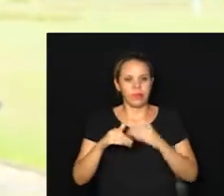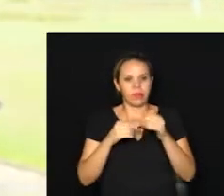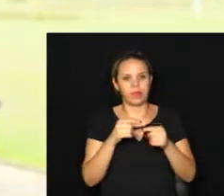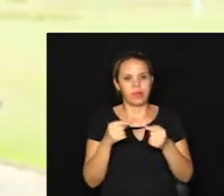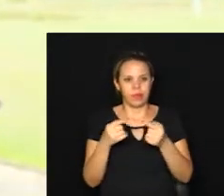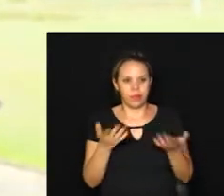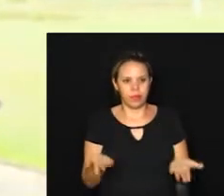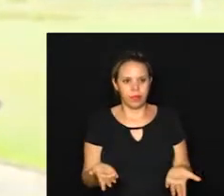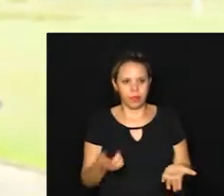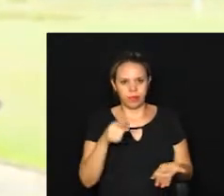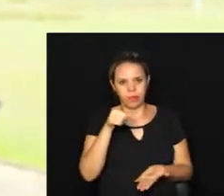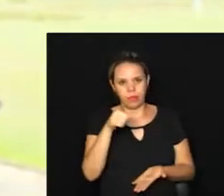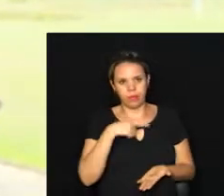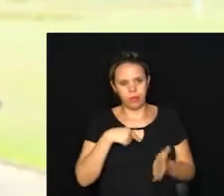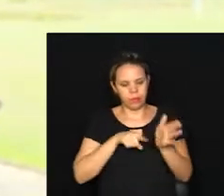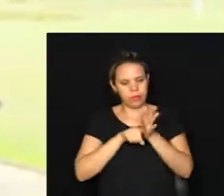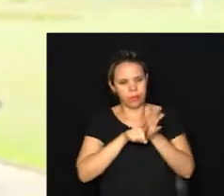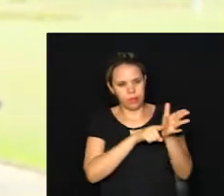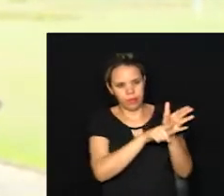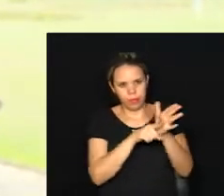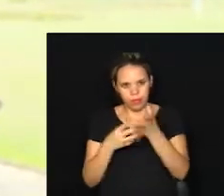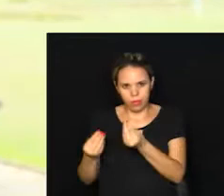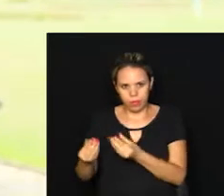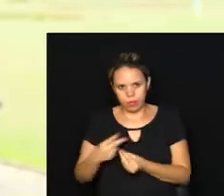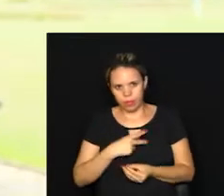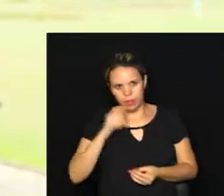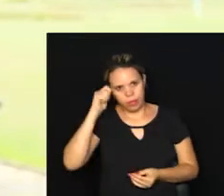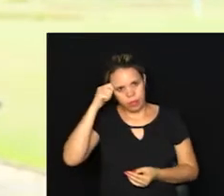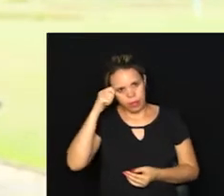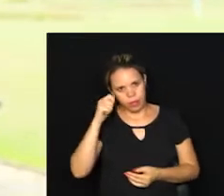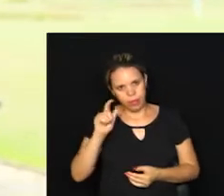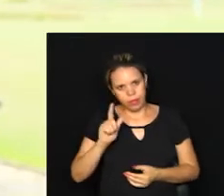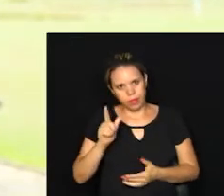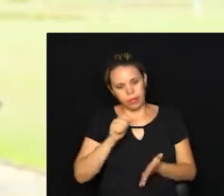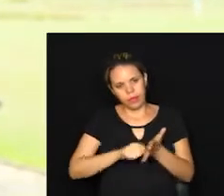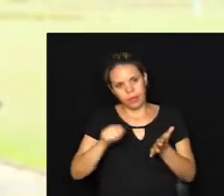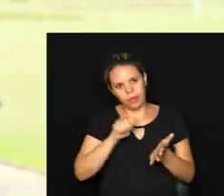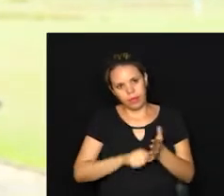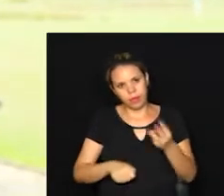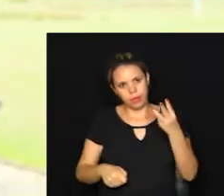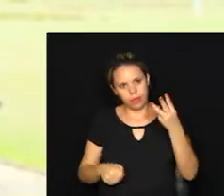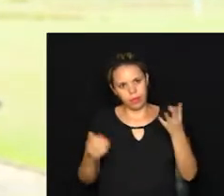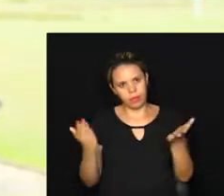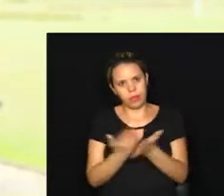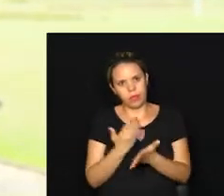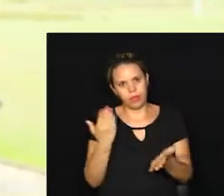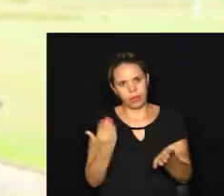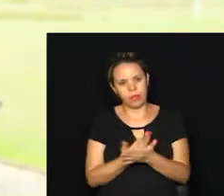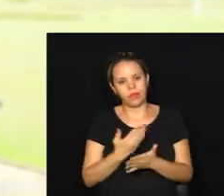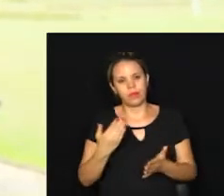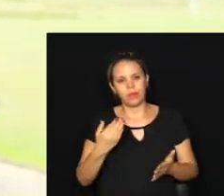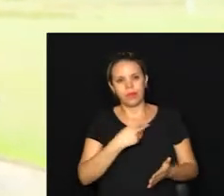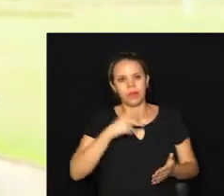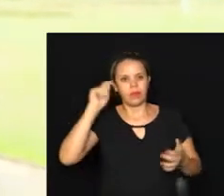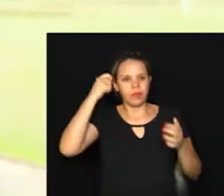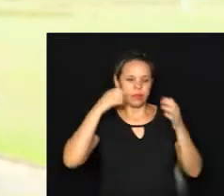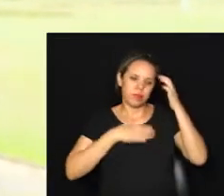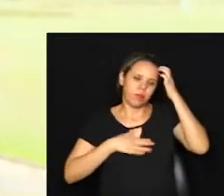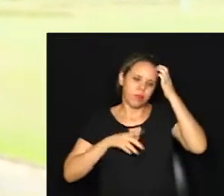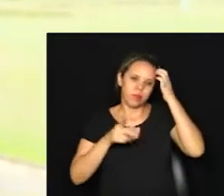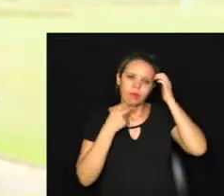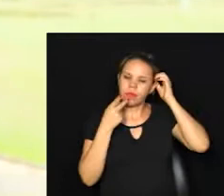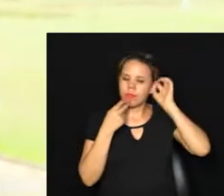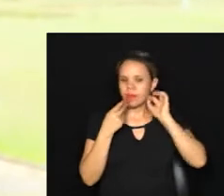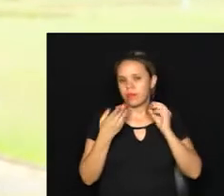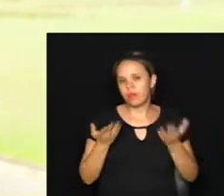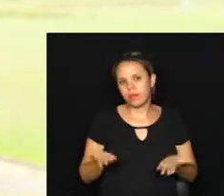partida. Bom, e você pesquisa muito a respeito da Ponte, inclusive já escreveu 3 livros sobre a Ponte Preta. Gostaria que você falasse a